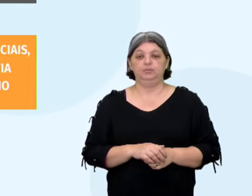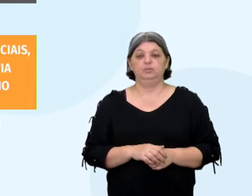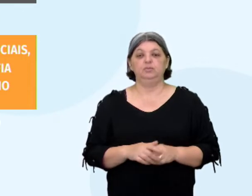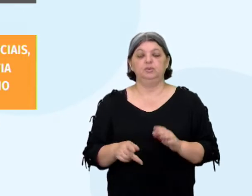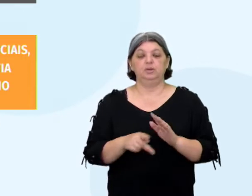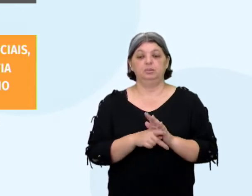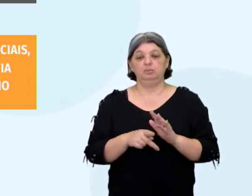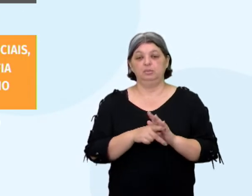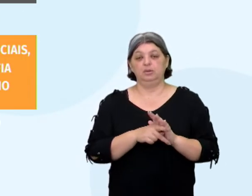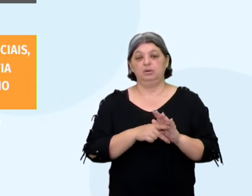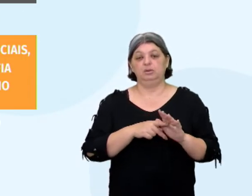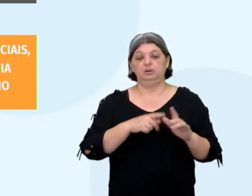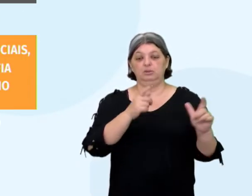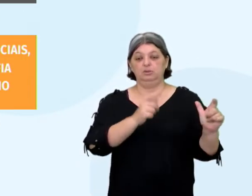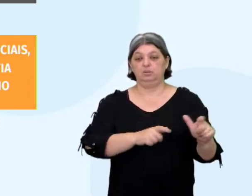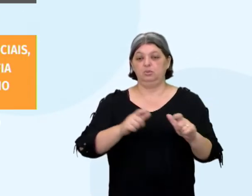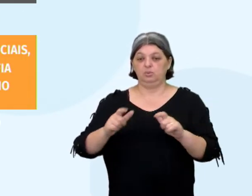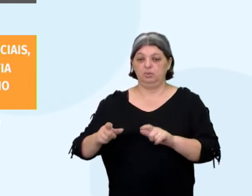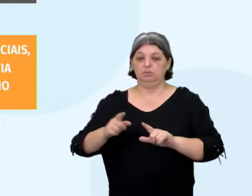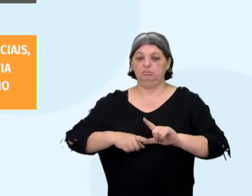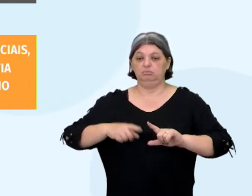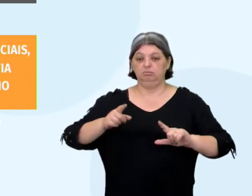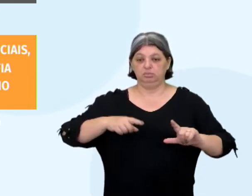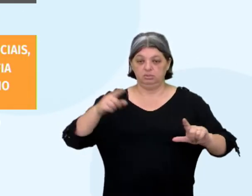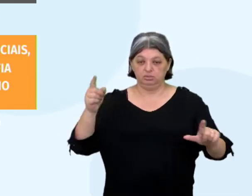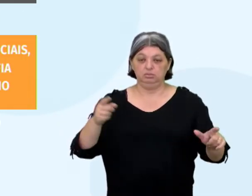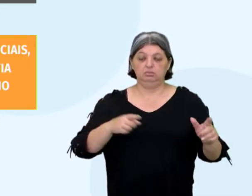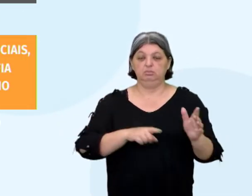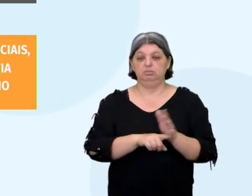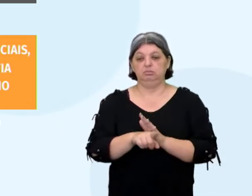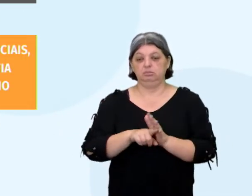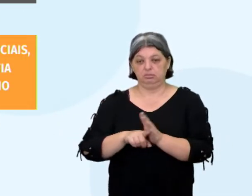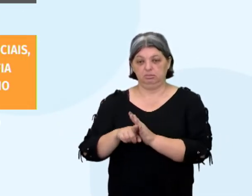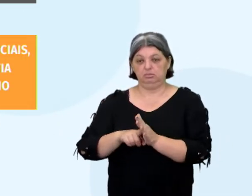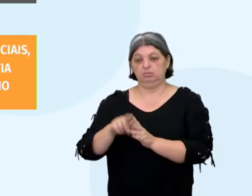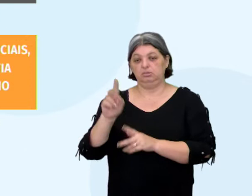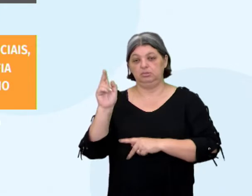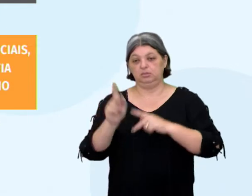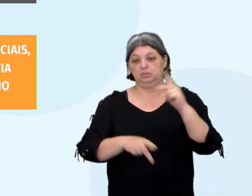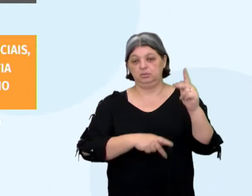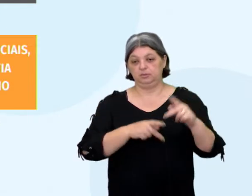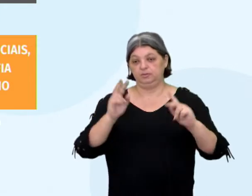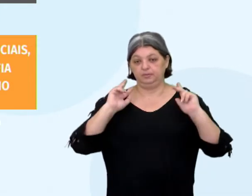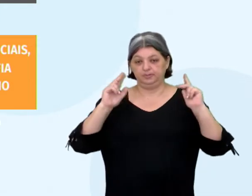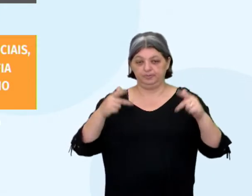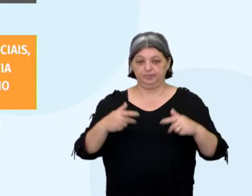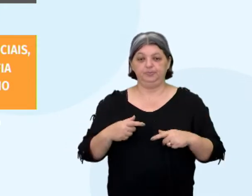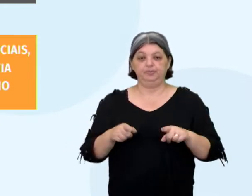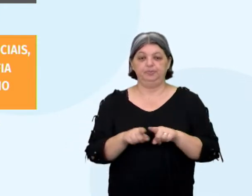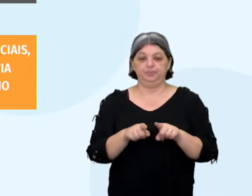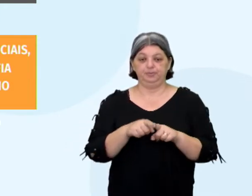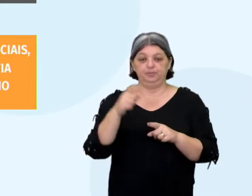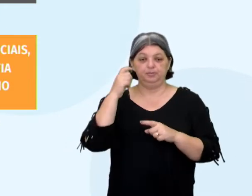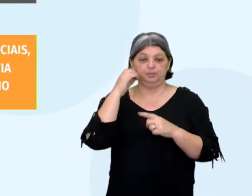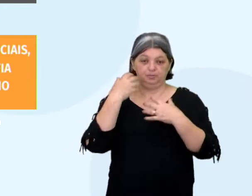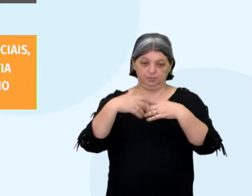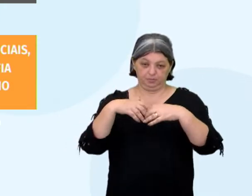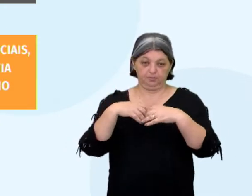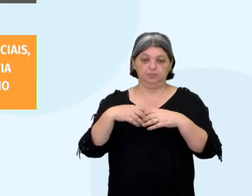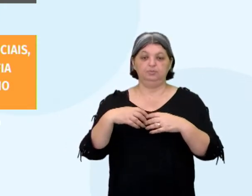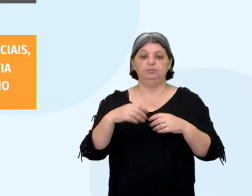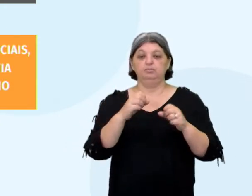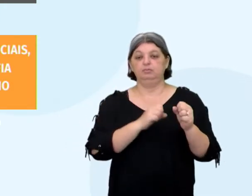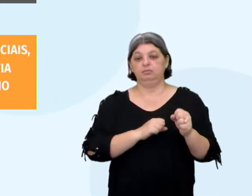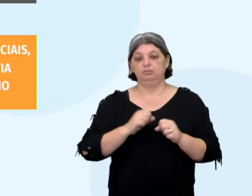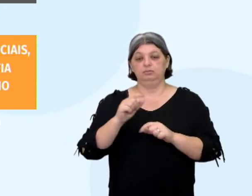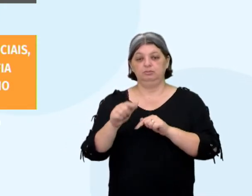e investigação das populações humanas, a cargo do professor Russo, as mudanças sociais, demografia e trabalho, com o professor